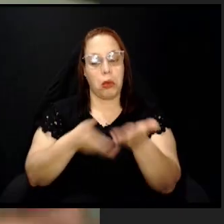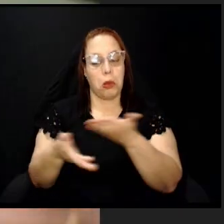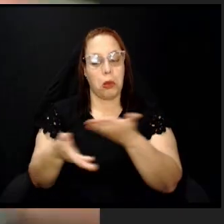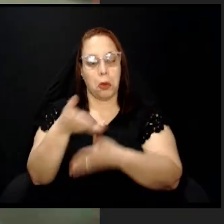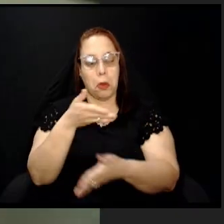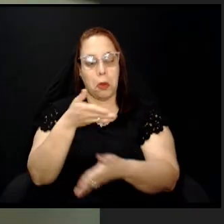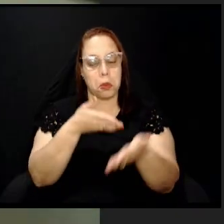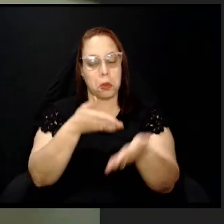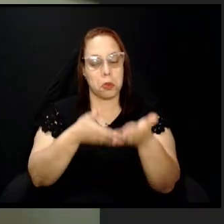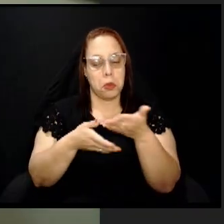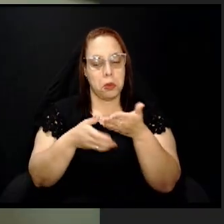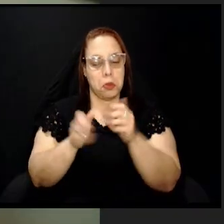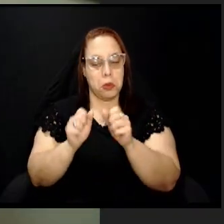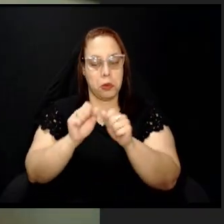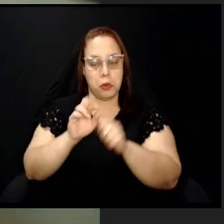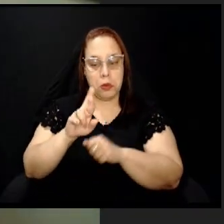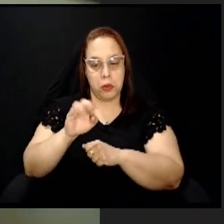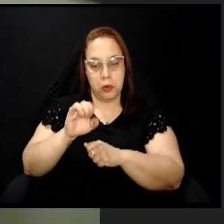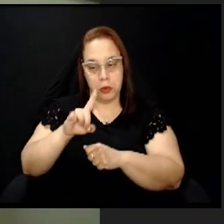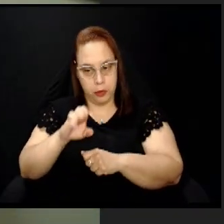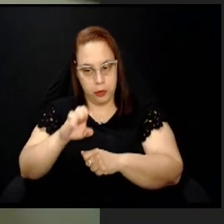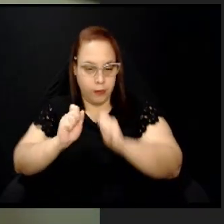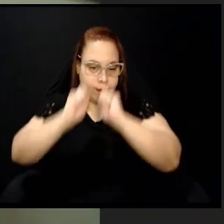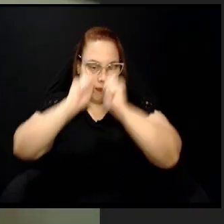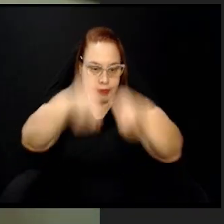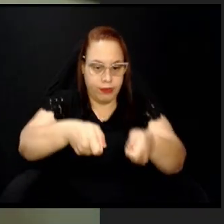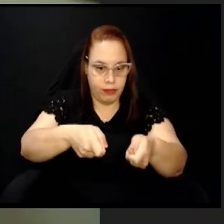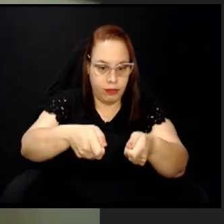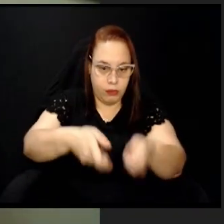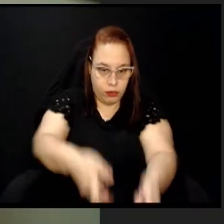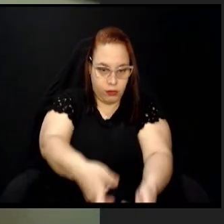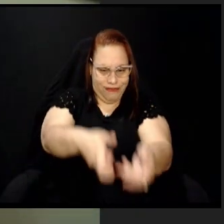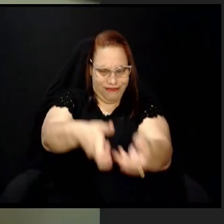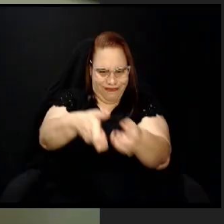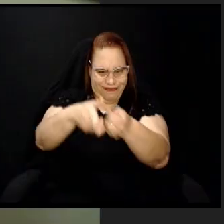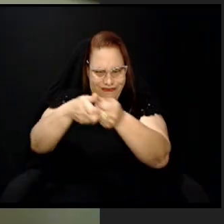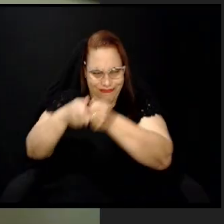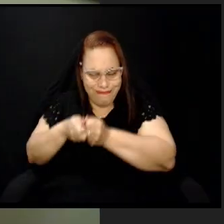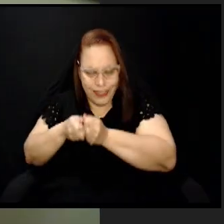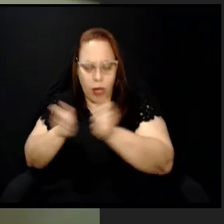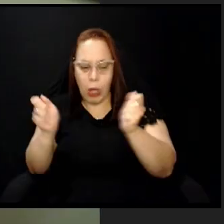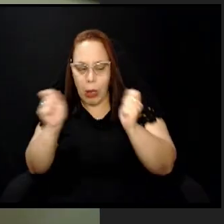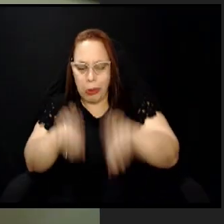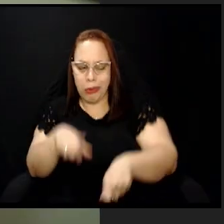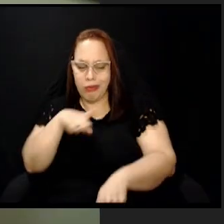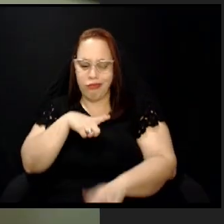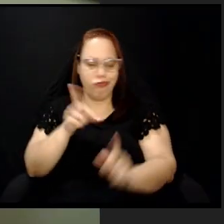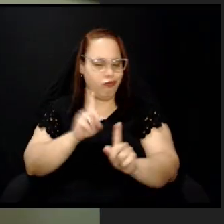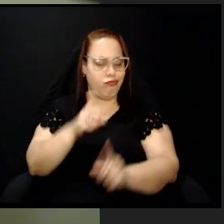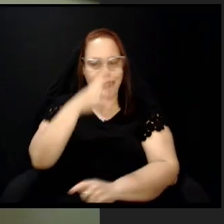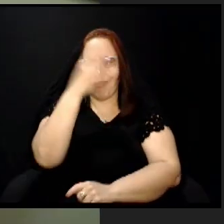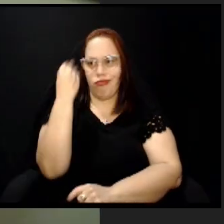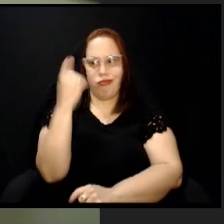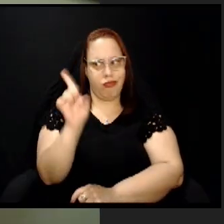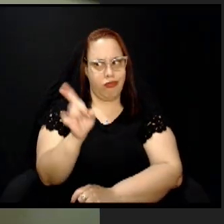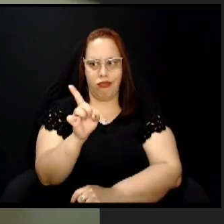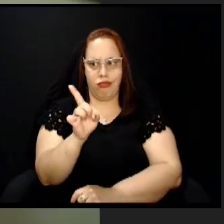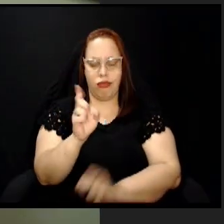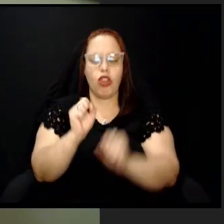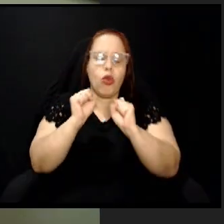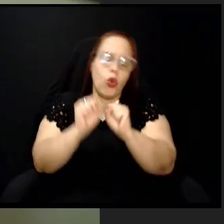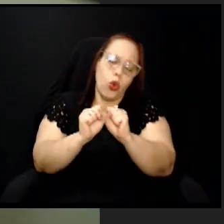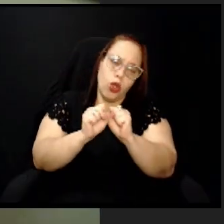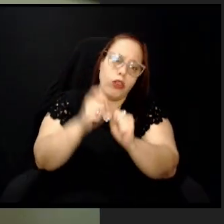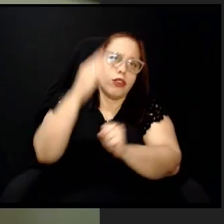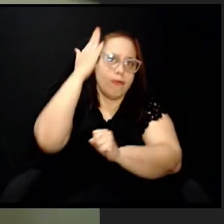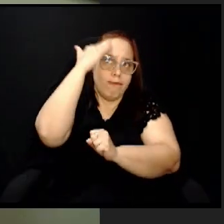com parte de redes de pesca e tudo mais também é uma hipótese, uma possibilidade que não pode ser descartada. Tudo a gente vai